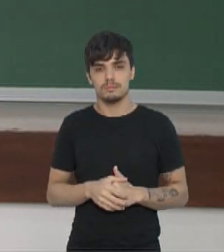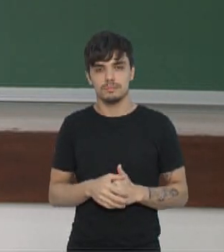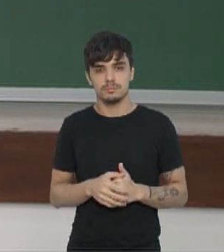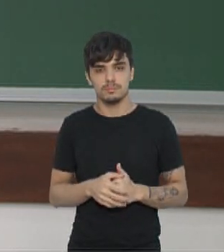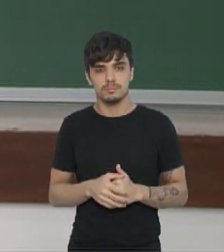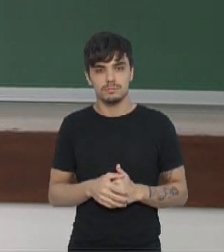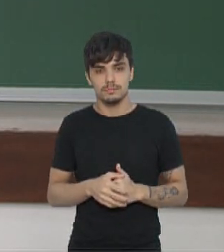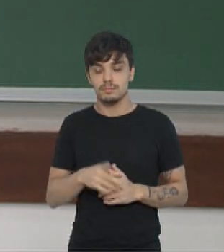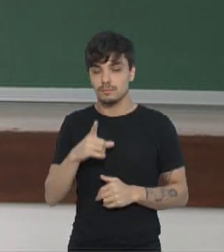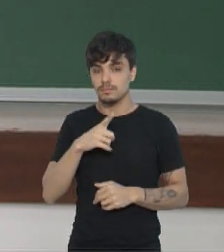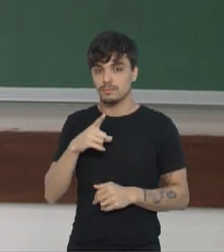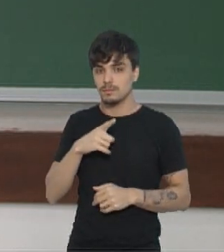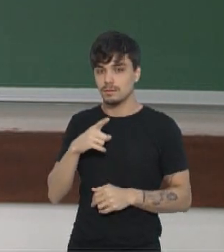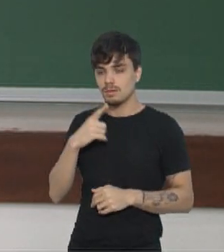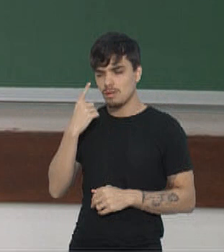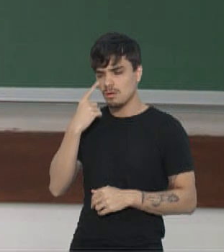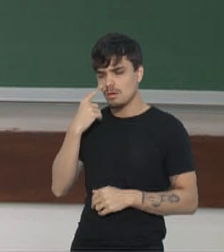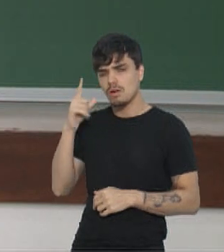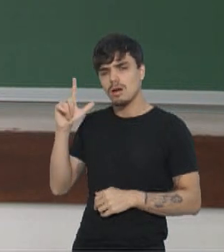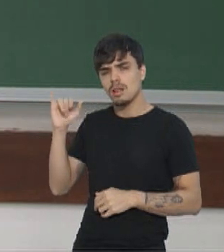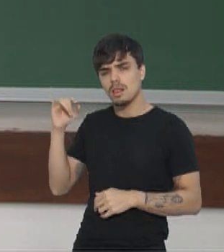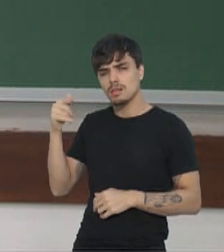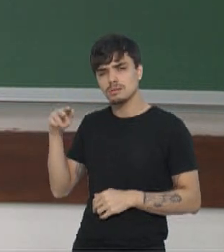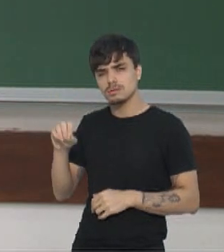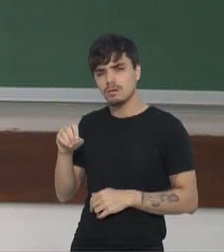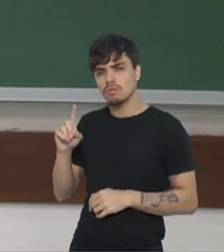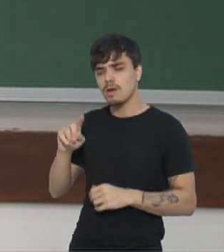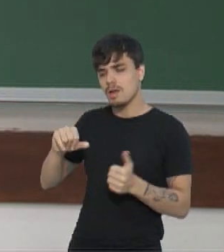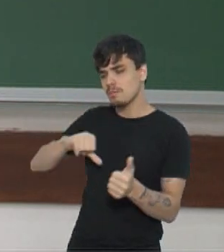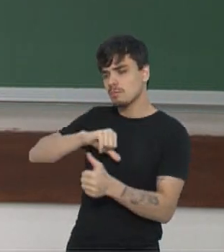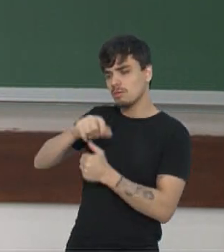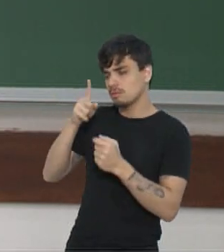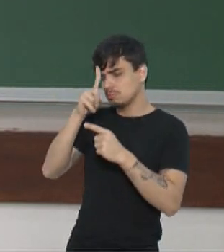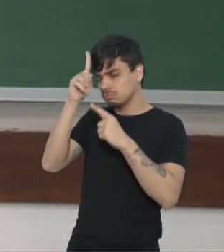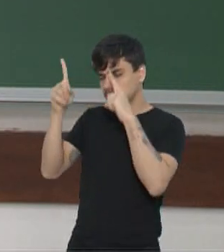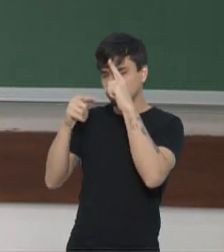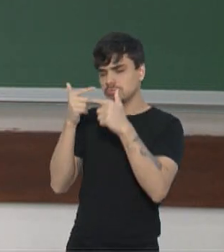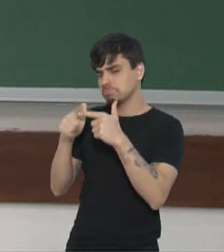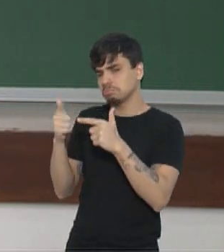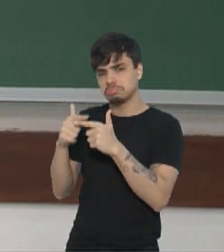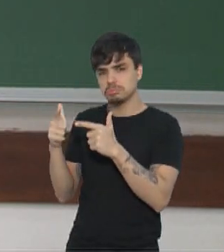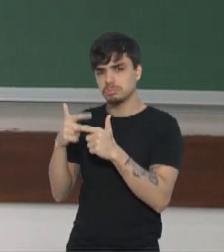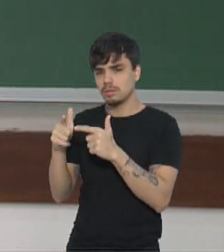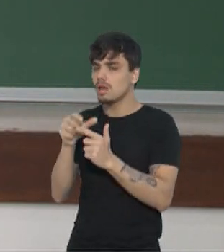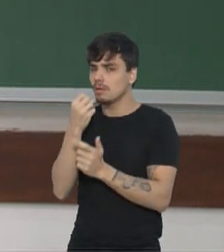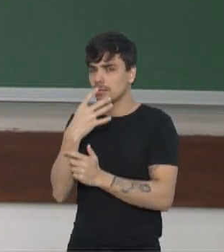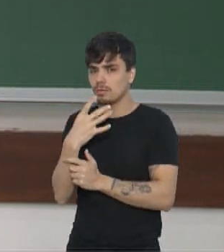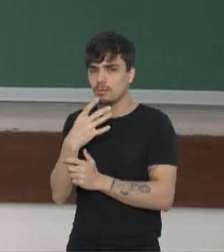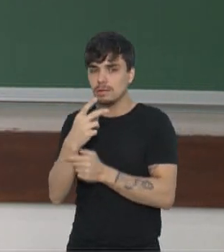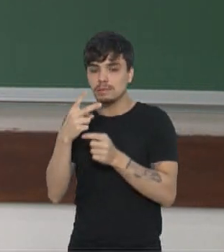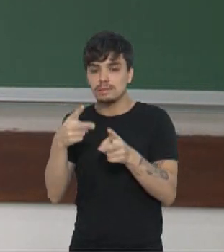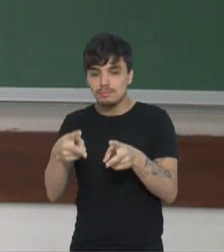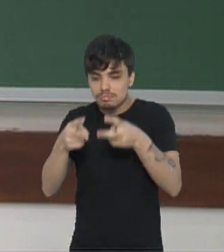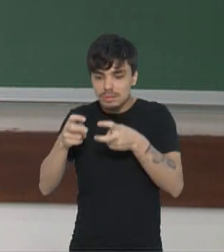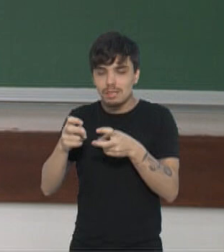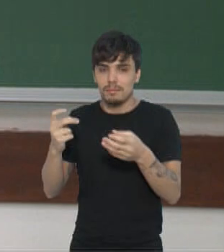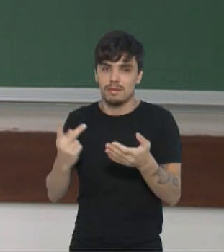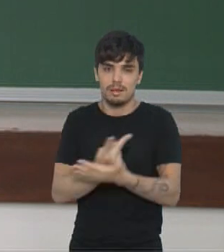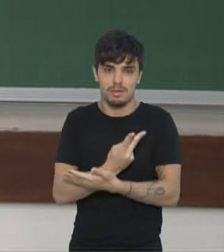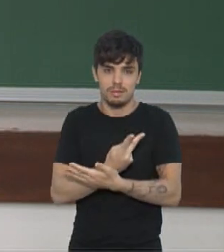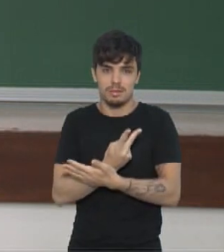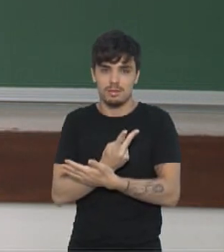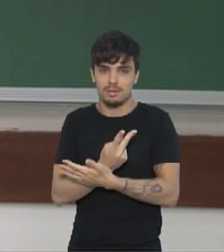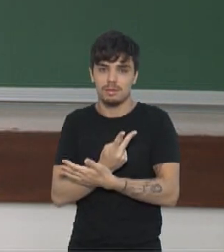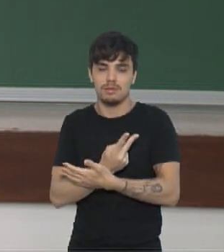uma lição para nós. O problema não é mudar de ideia. Mudar de ideia é muito bom, assim que você percebe que está errado. O problema é